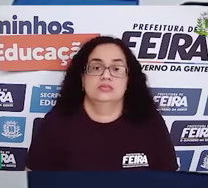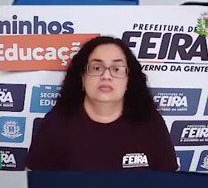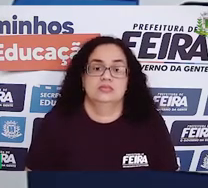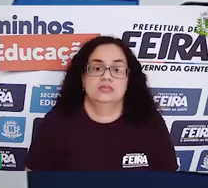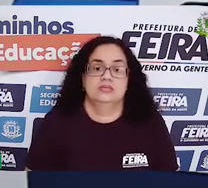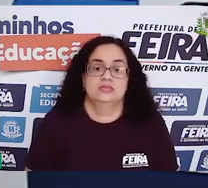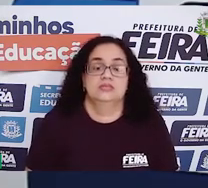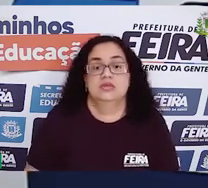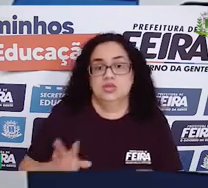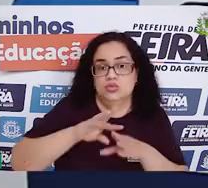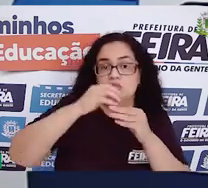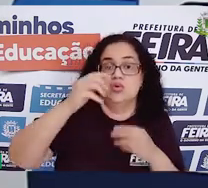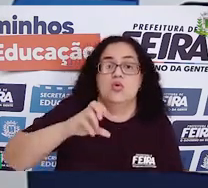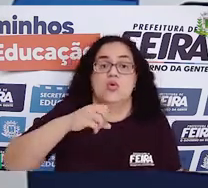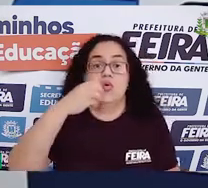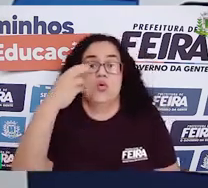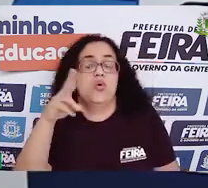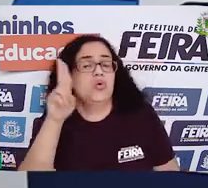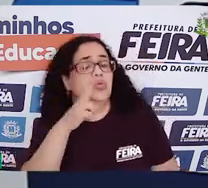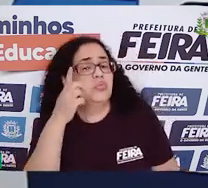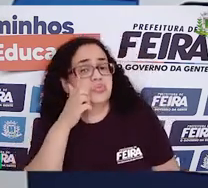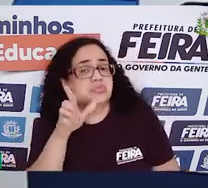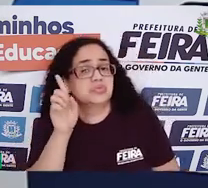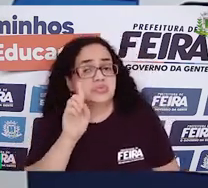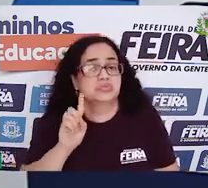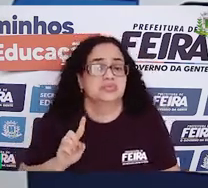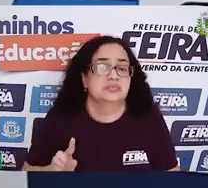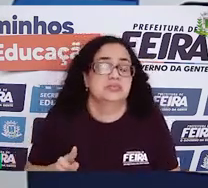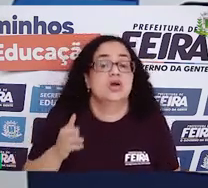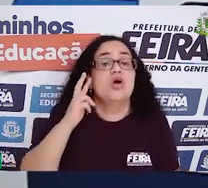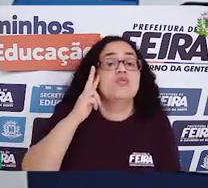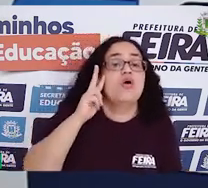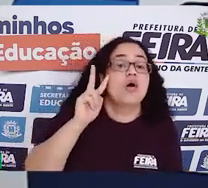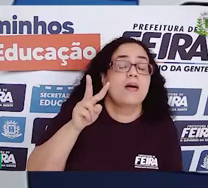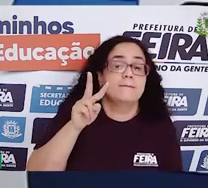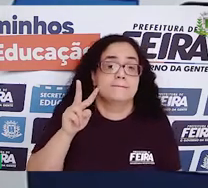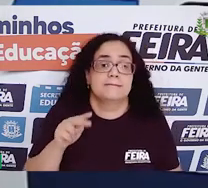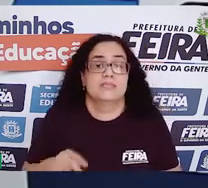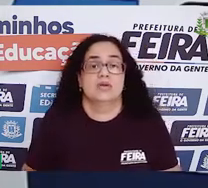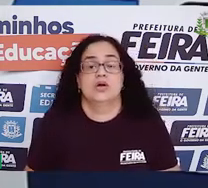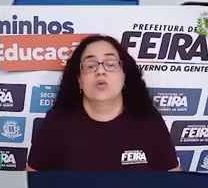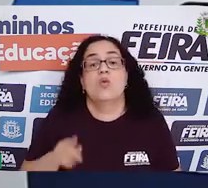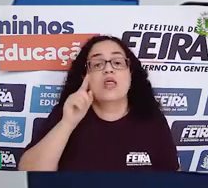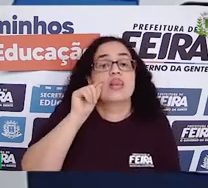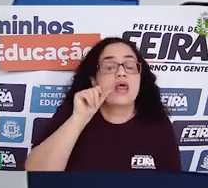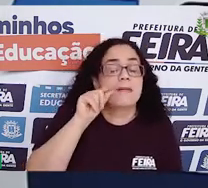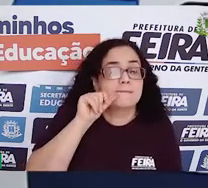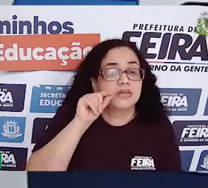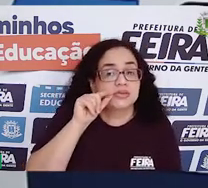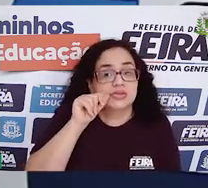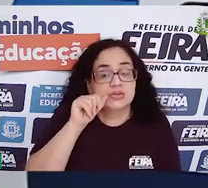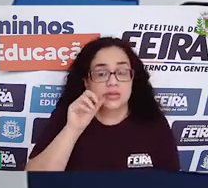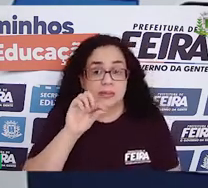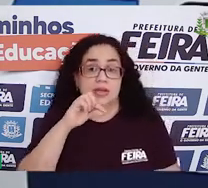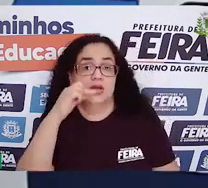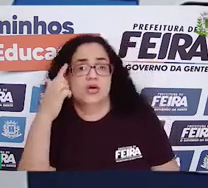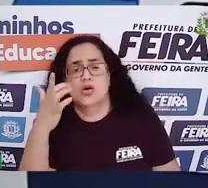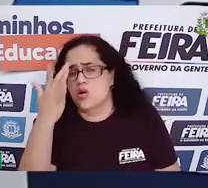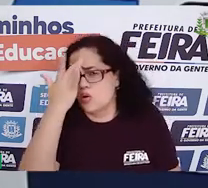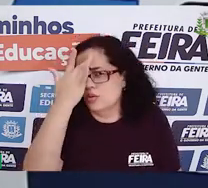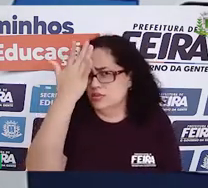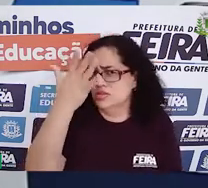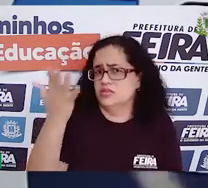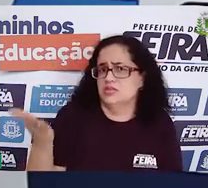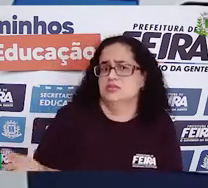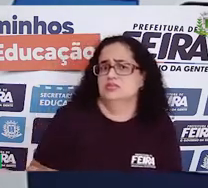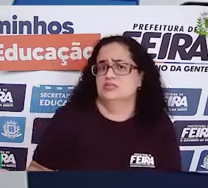a dobra ou não conseguiu. Então, observem aí. Entre o lápis e o clipe, qual aí